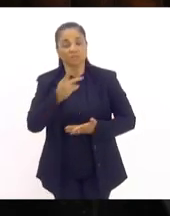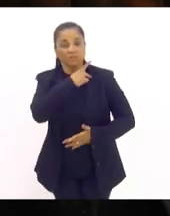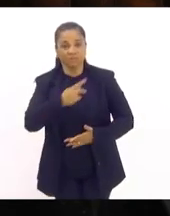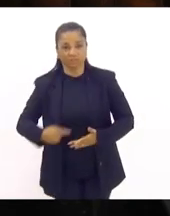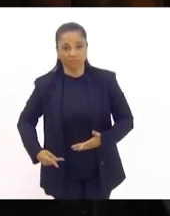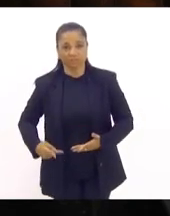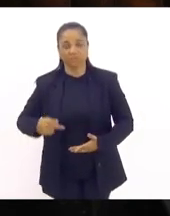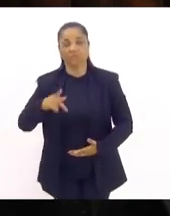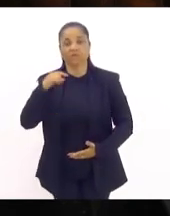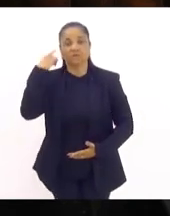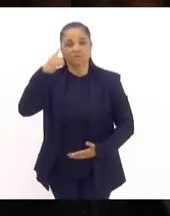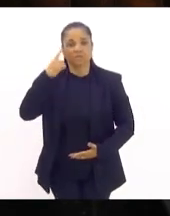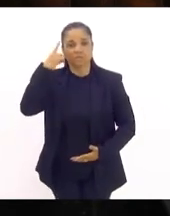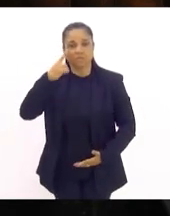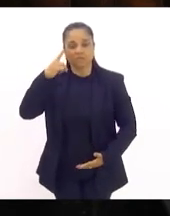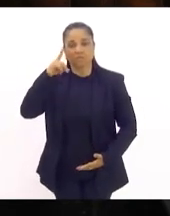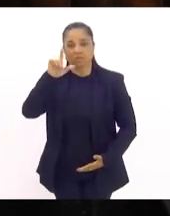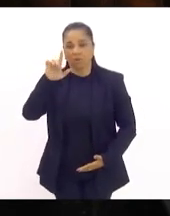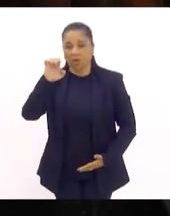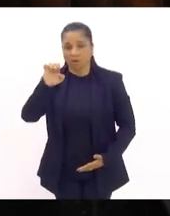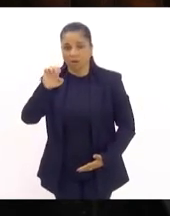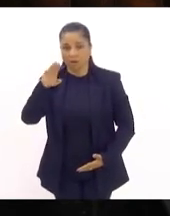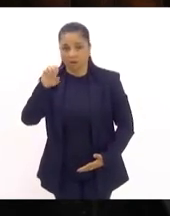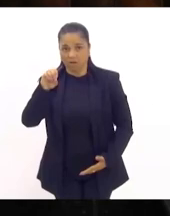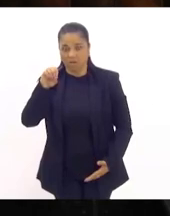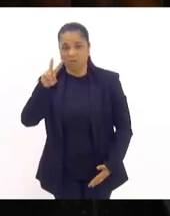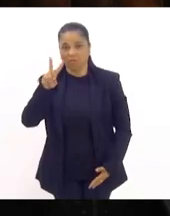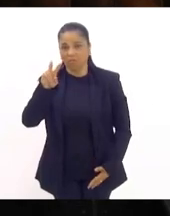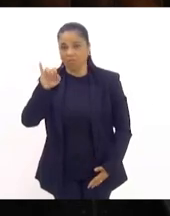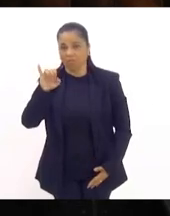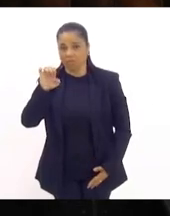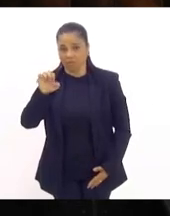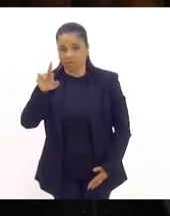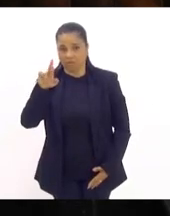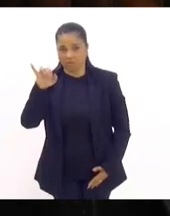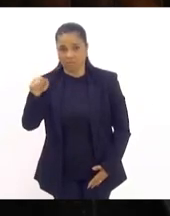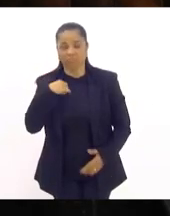Léo Vieira apresenta a indicação legislativa